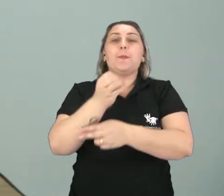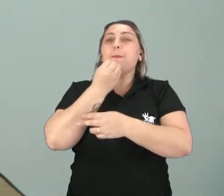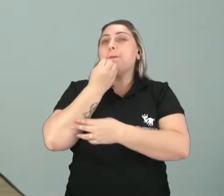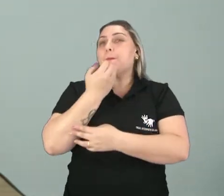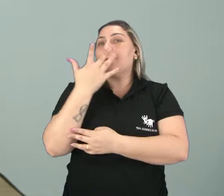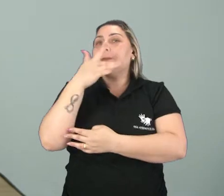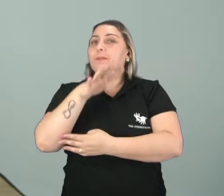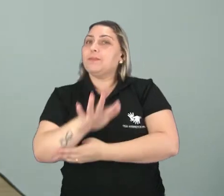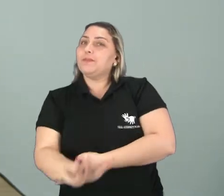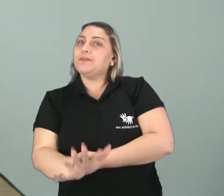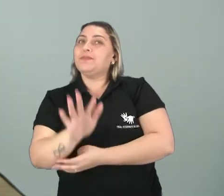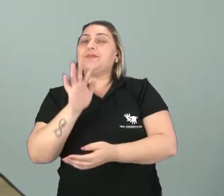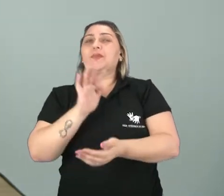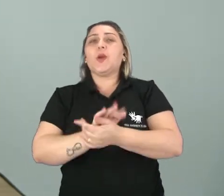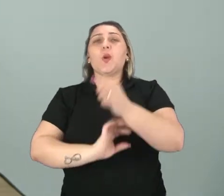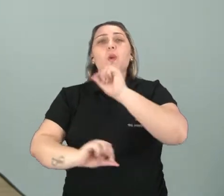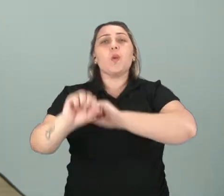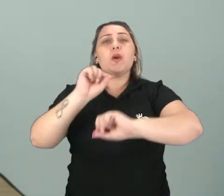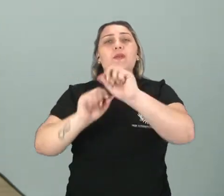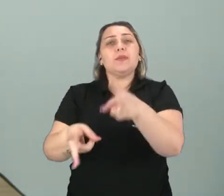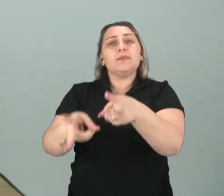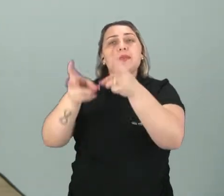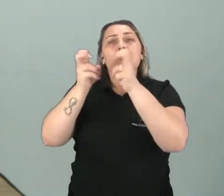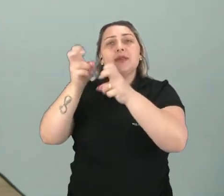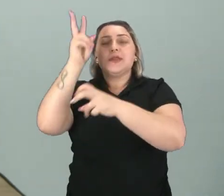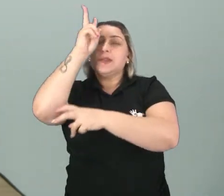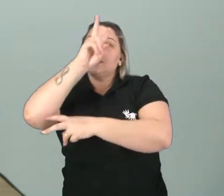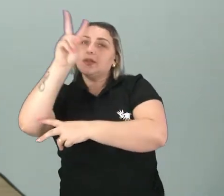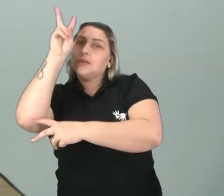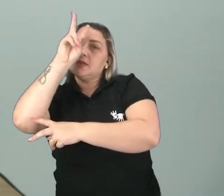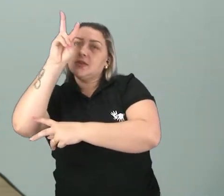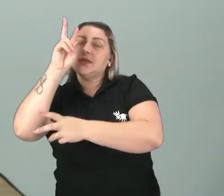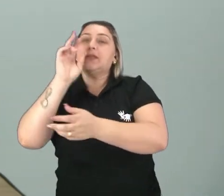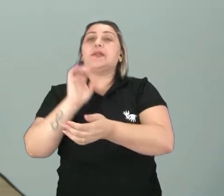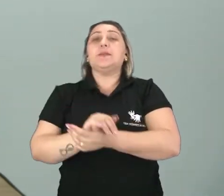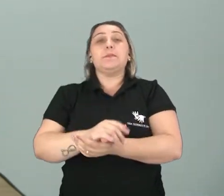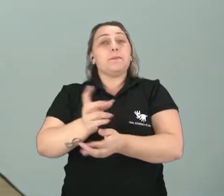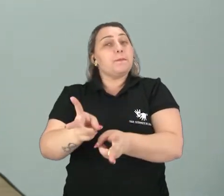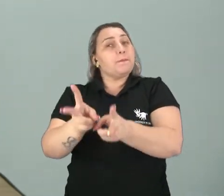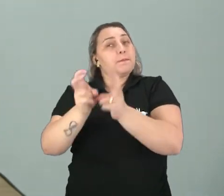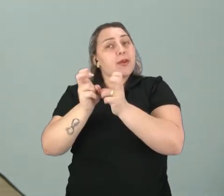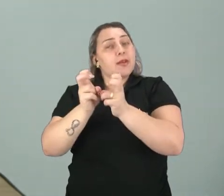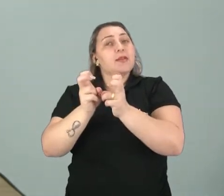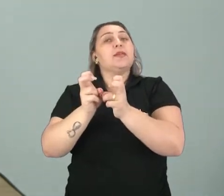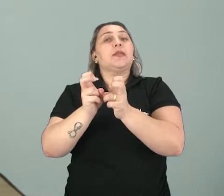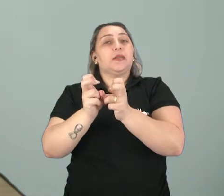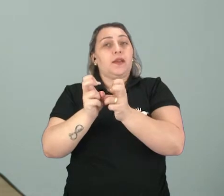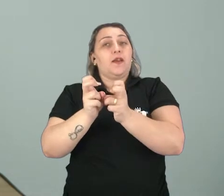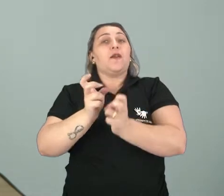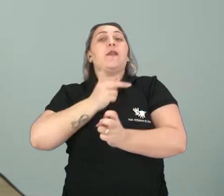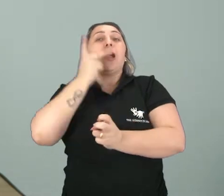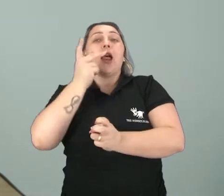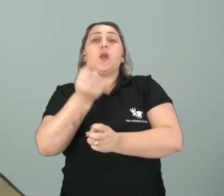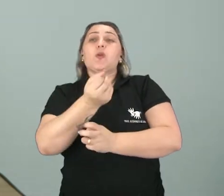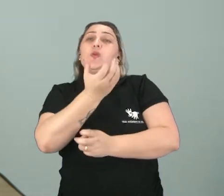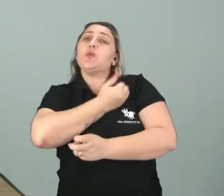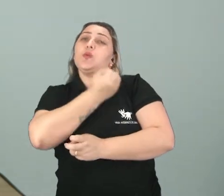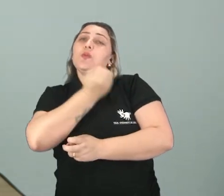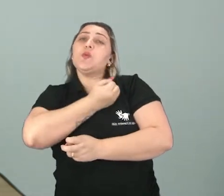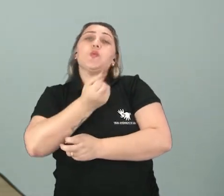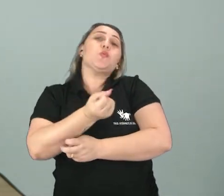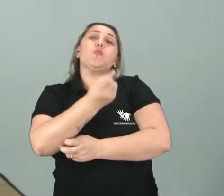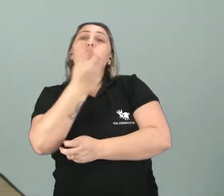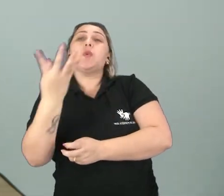Bom, crianças, o que vocês perceberam nessa história? Em toda a história, nós percebemos que são citados números, não é mesmo? Quais